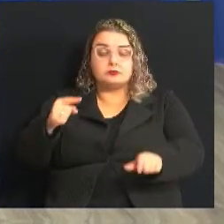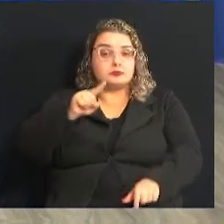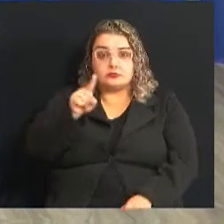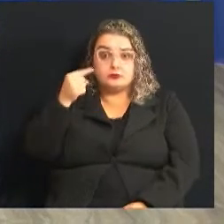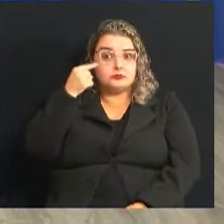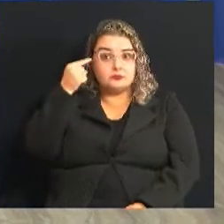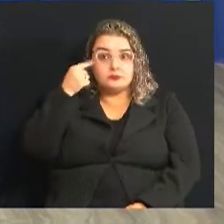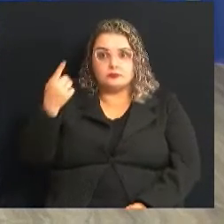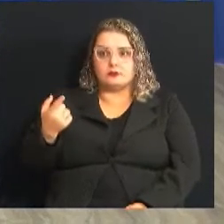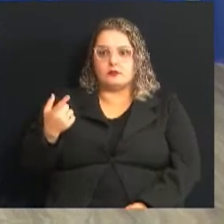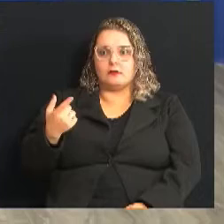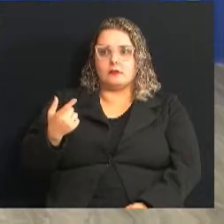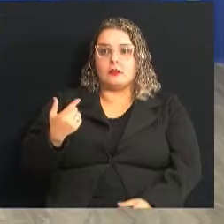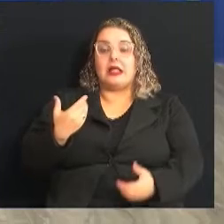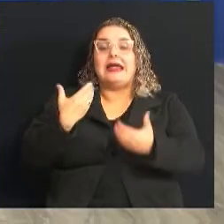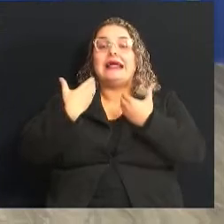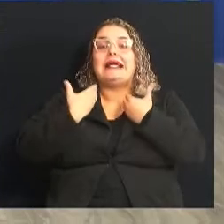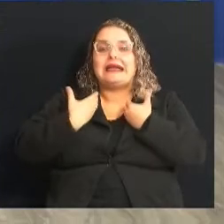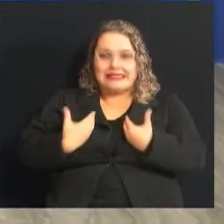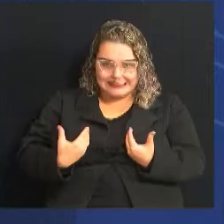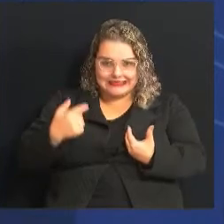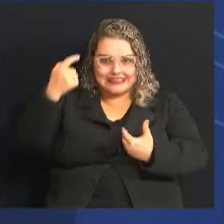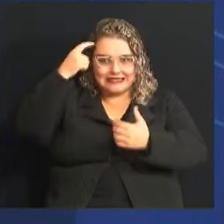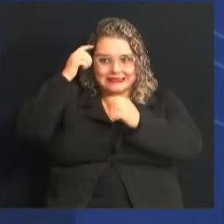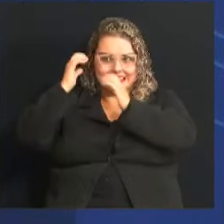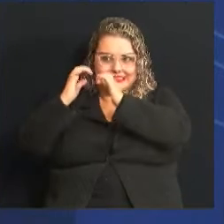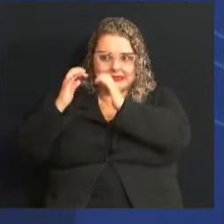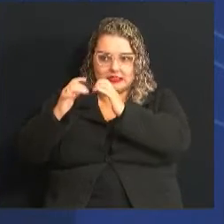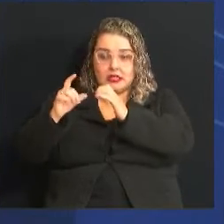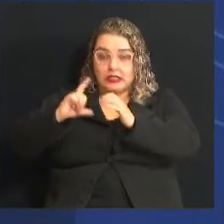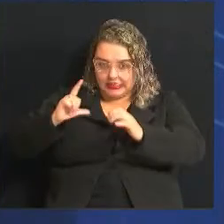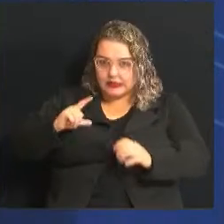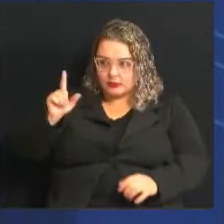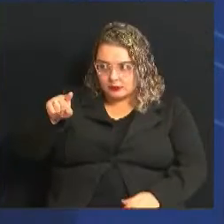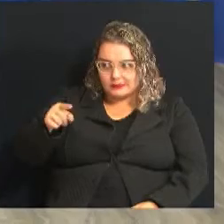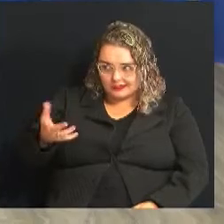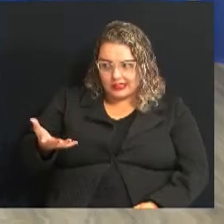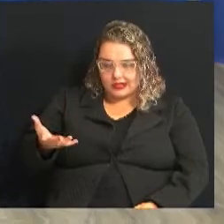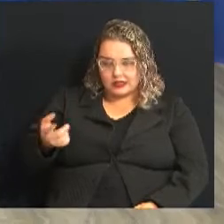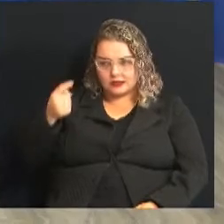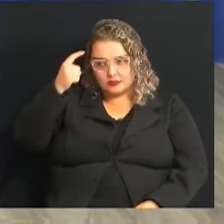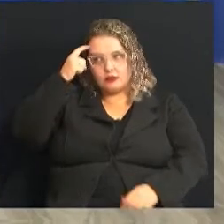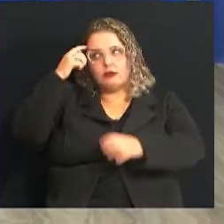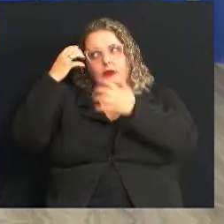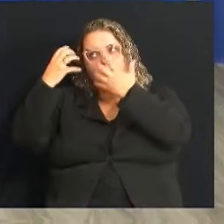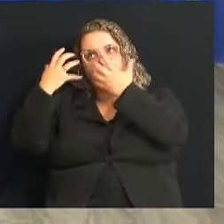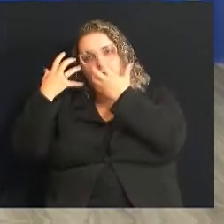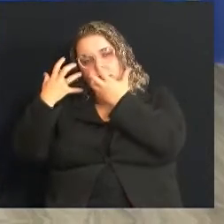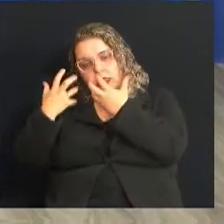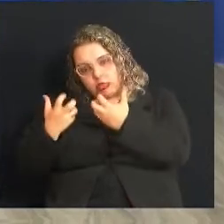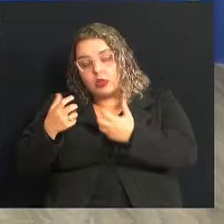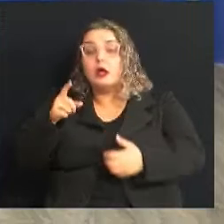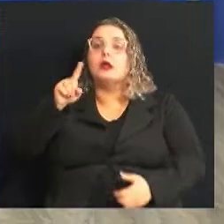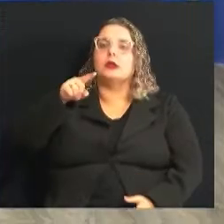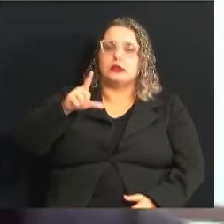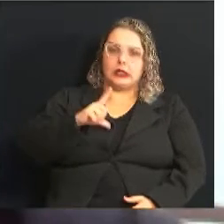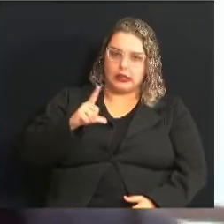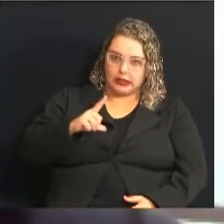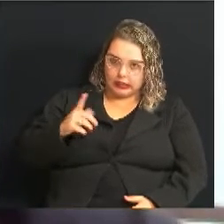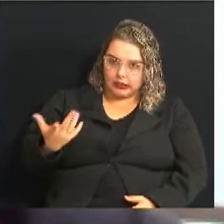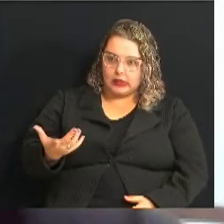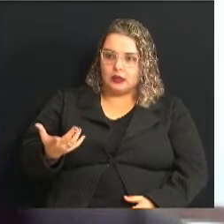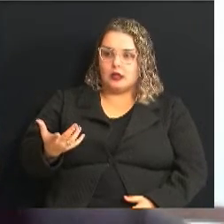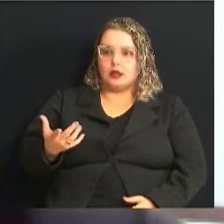de cansar o cérebro. Então tem isso mesmo, né, Raul? Tem. Um candidato que tem um pouco